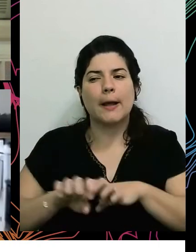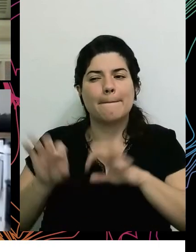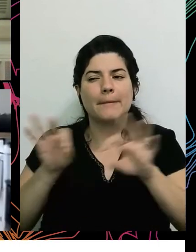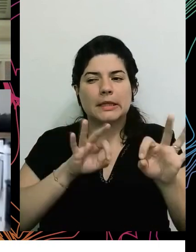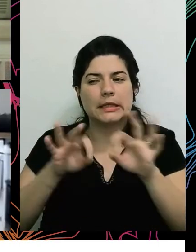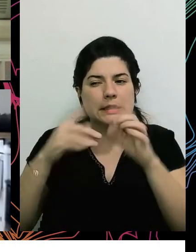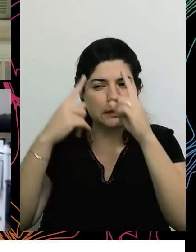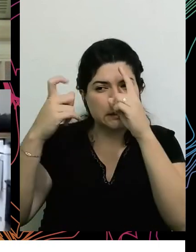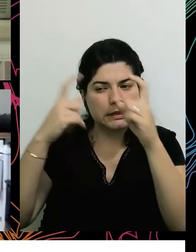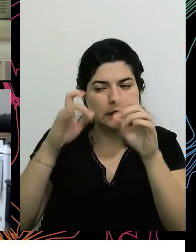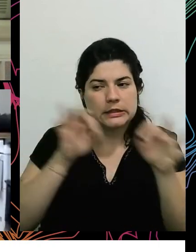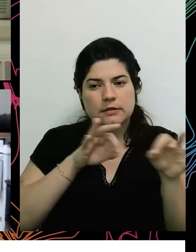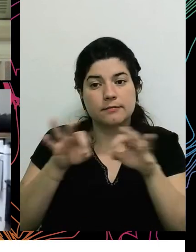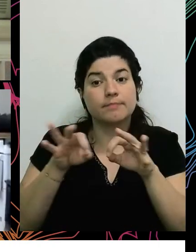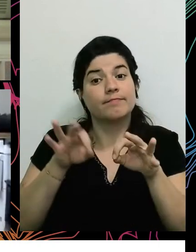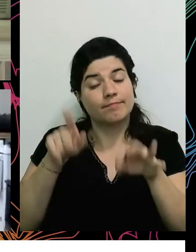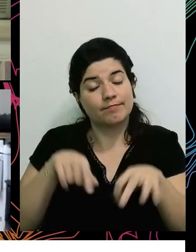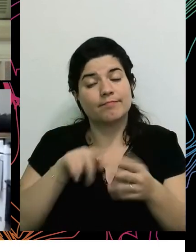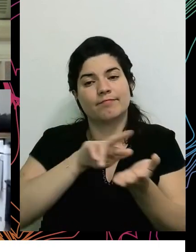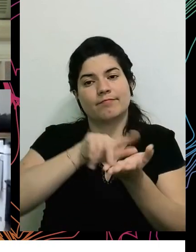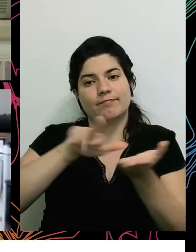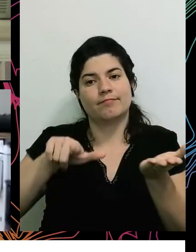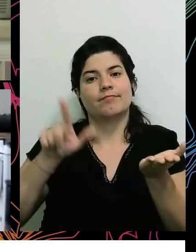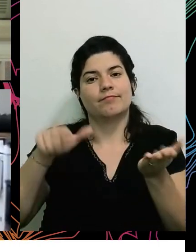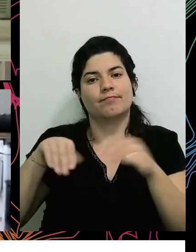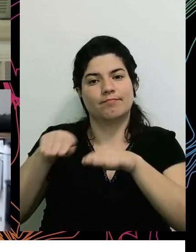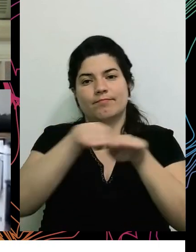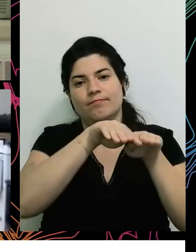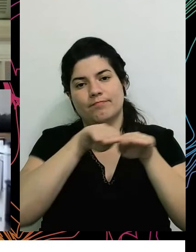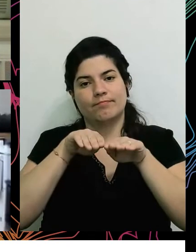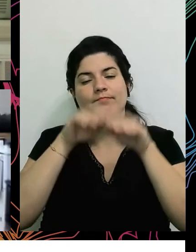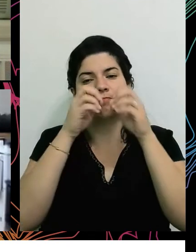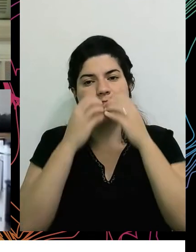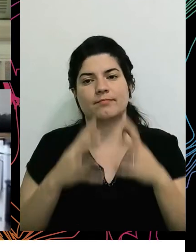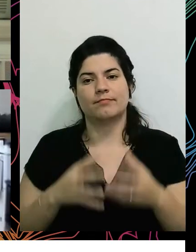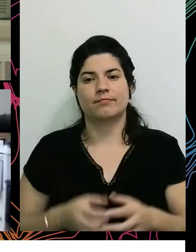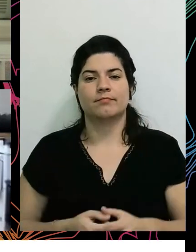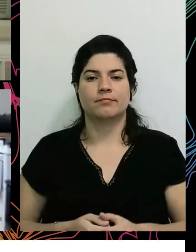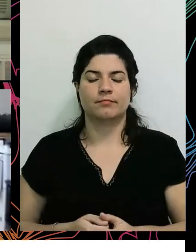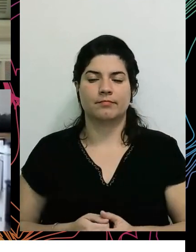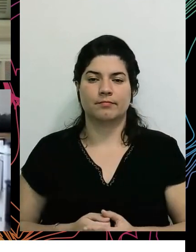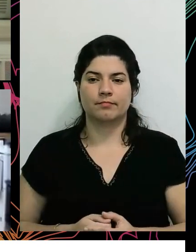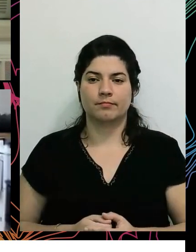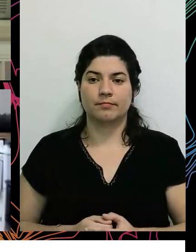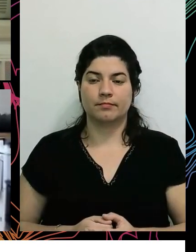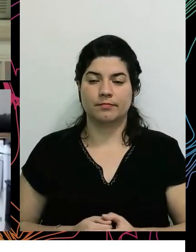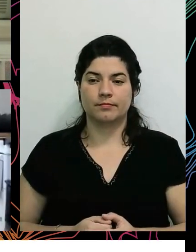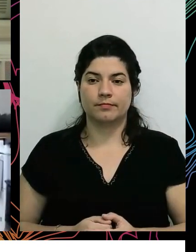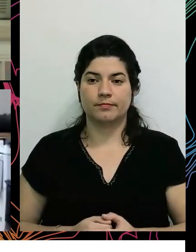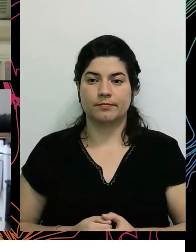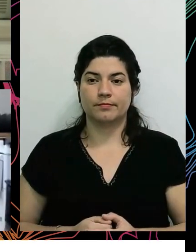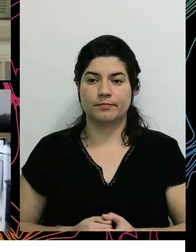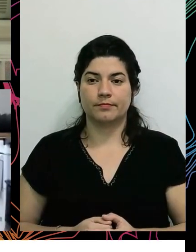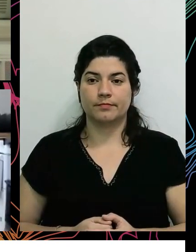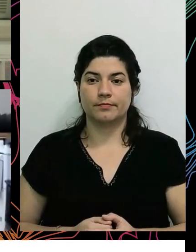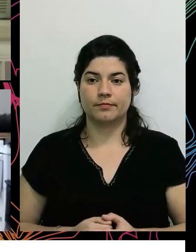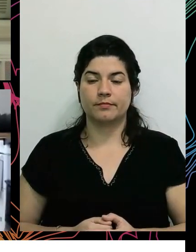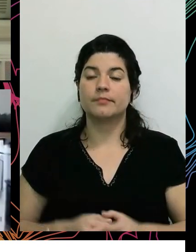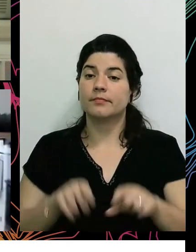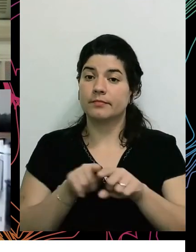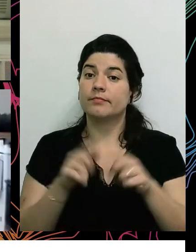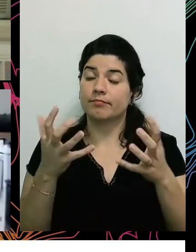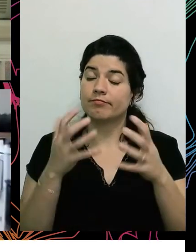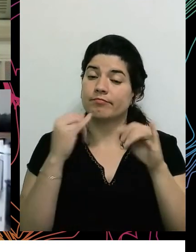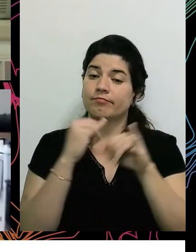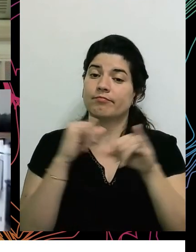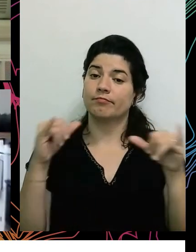a diversidade é win-win, não? E eu não queria terminar sem falar do